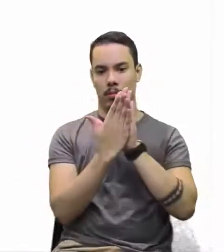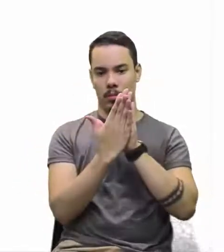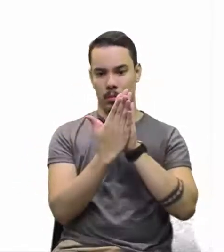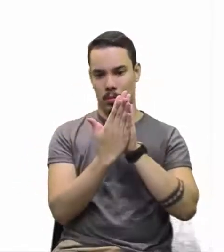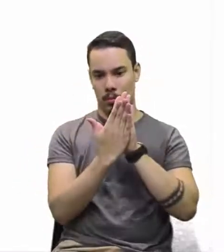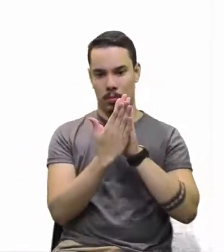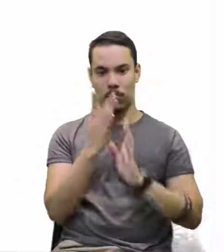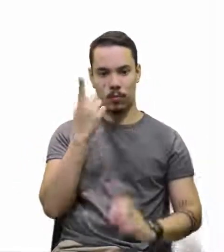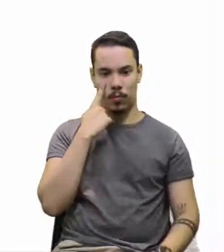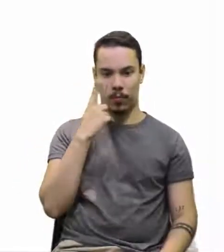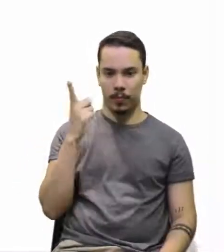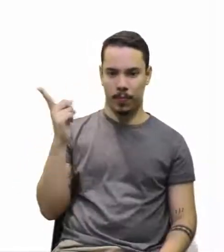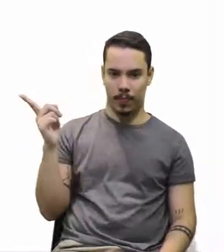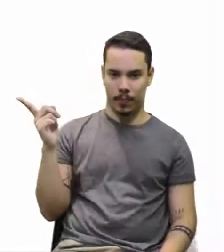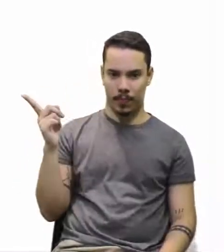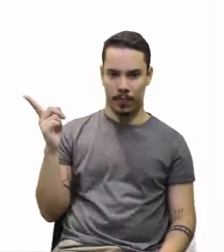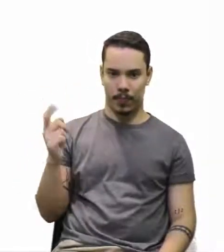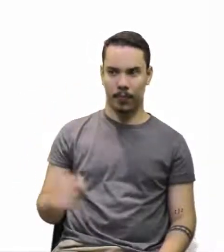entrando.